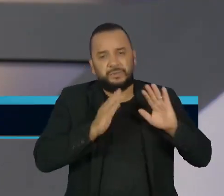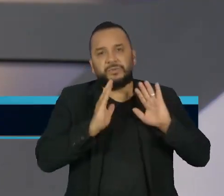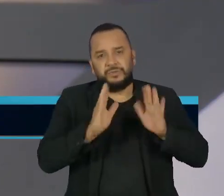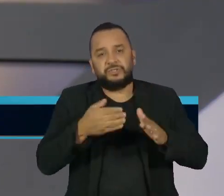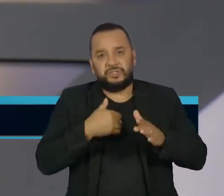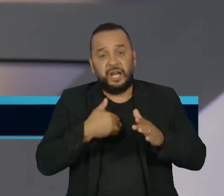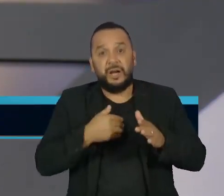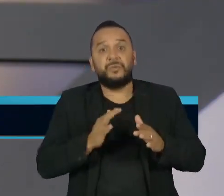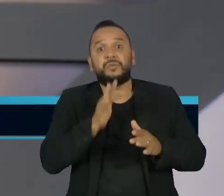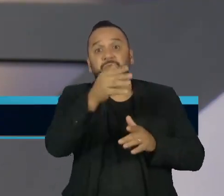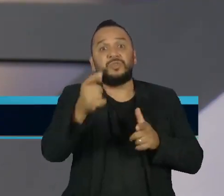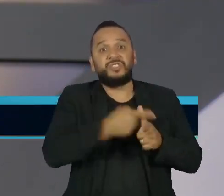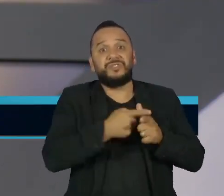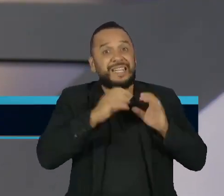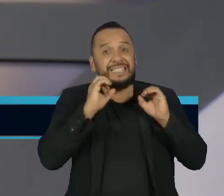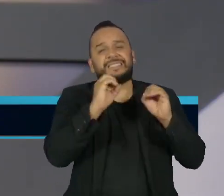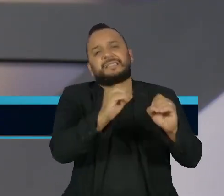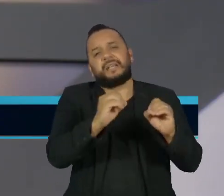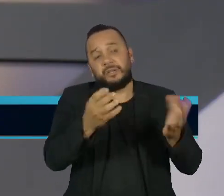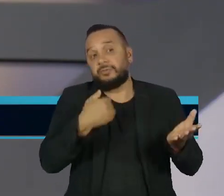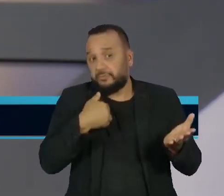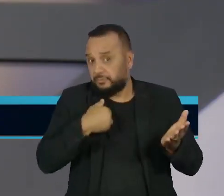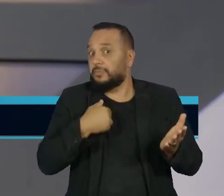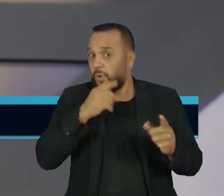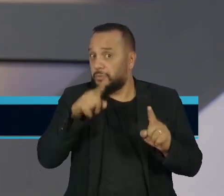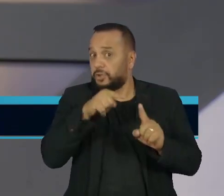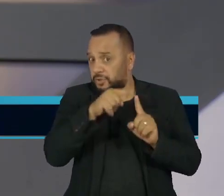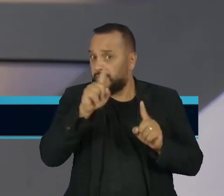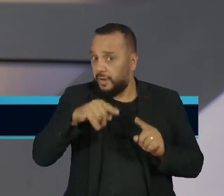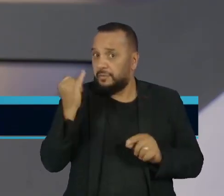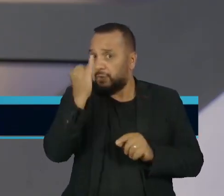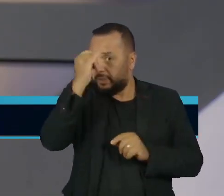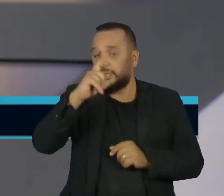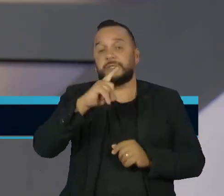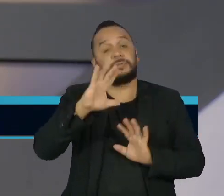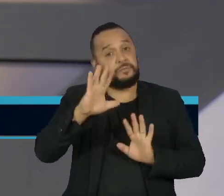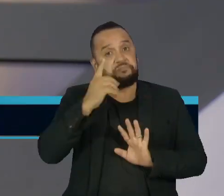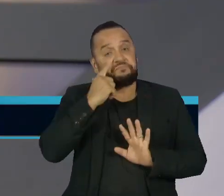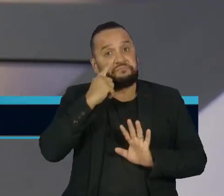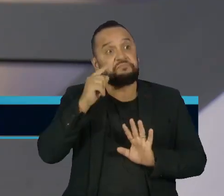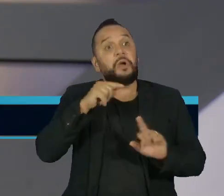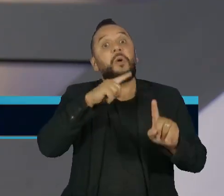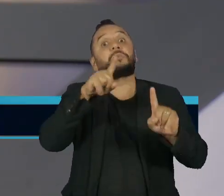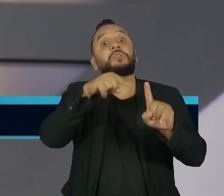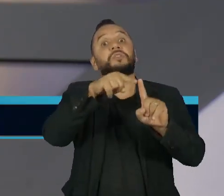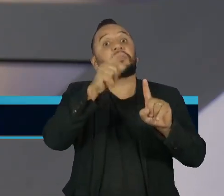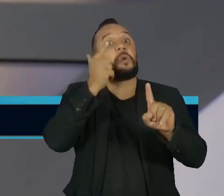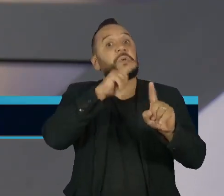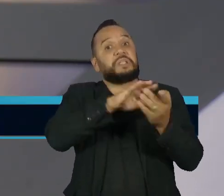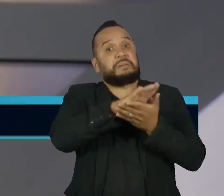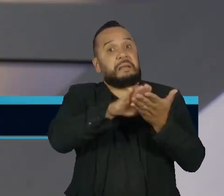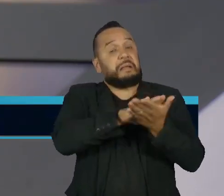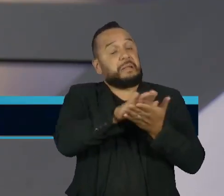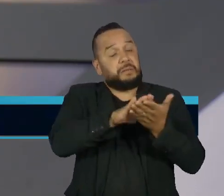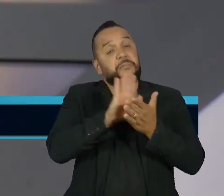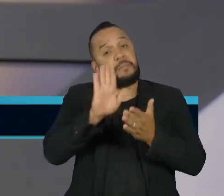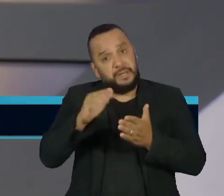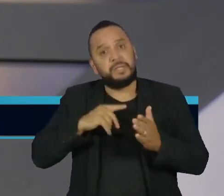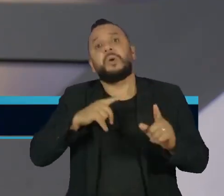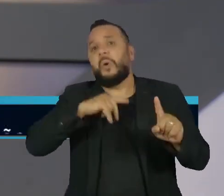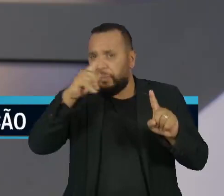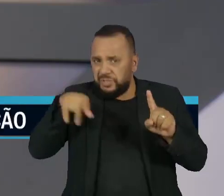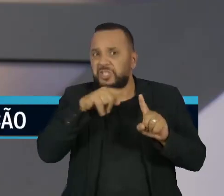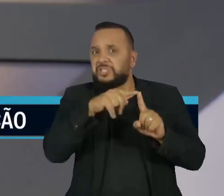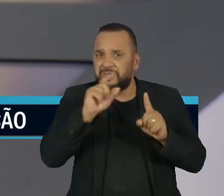que lá na frente, no final, você não atinja. Ter esta meta de déficit zero é extremamente importante e é nisso que ele está brigando